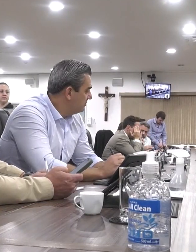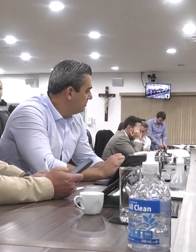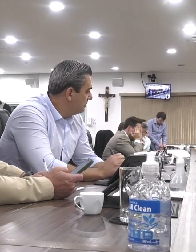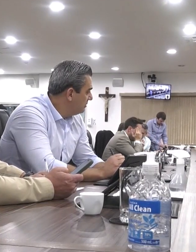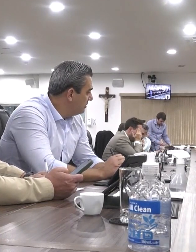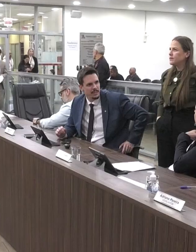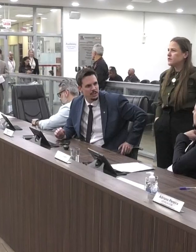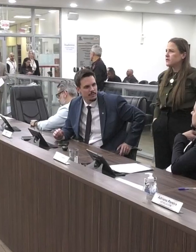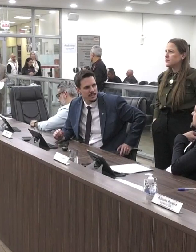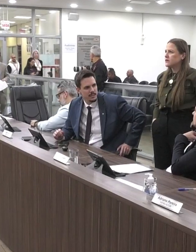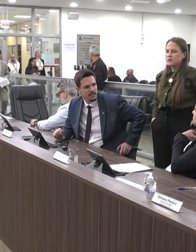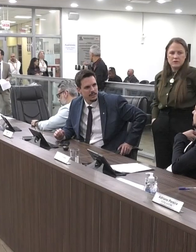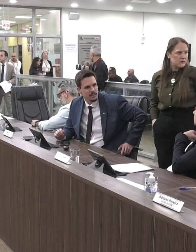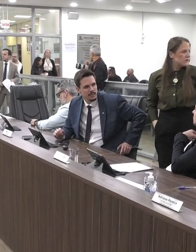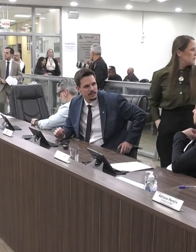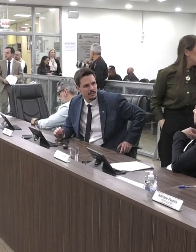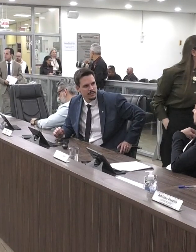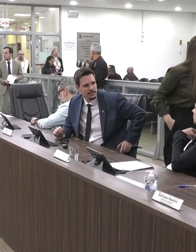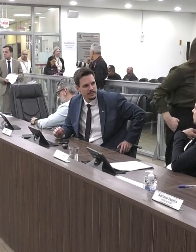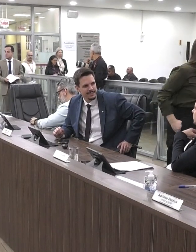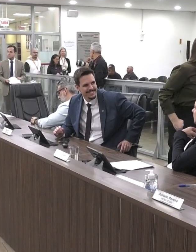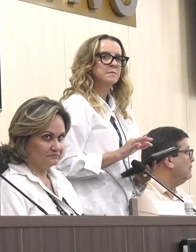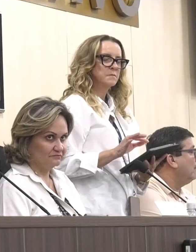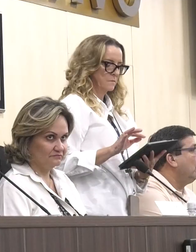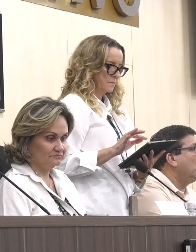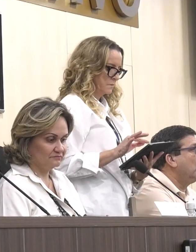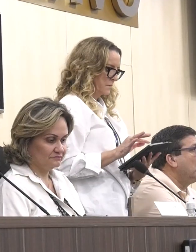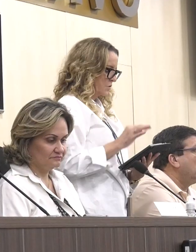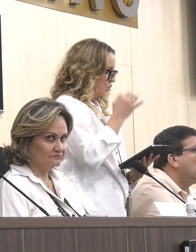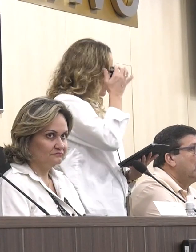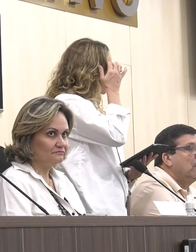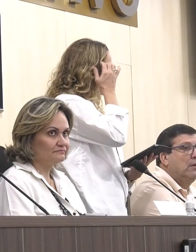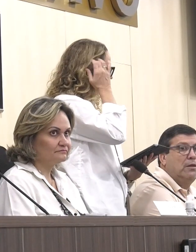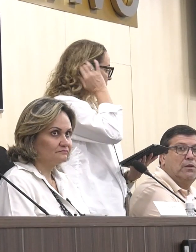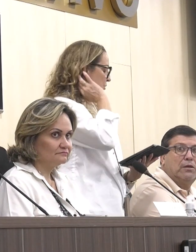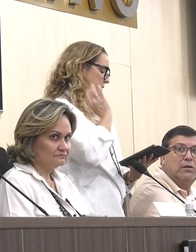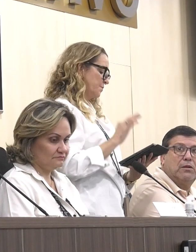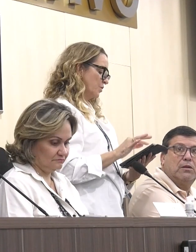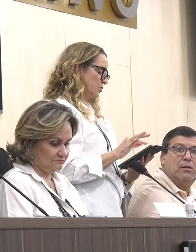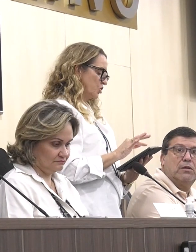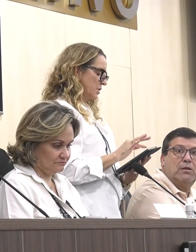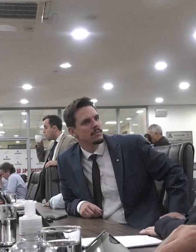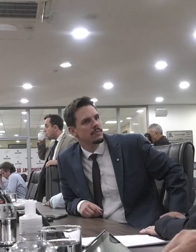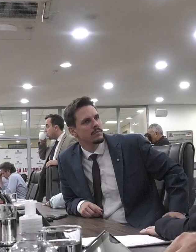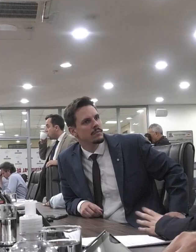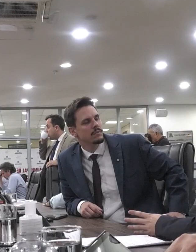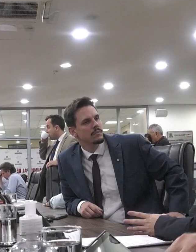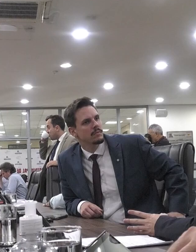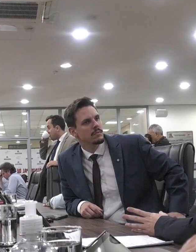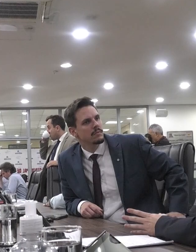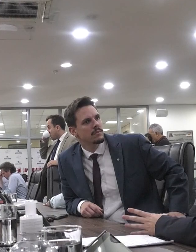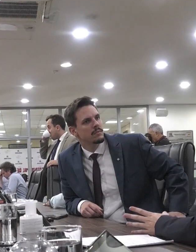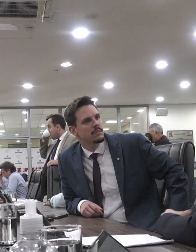essa população. Também o que dispõe sobre o uso do nome social e o reconhecimento da identidade de gênero delas